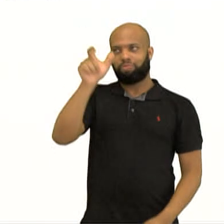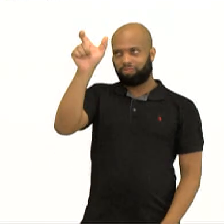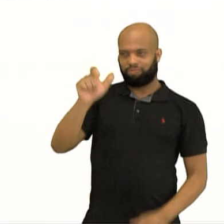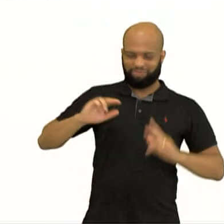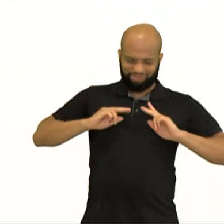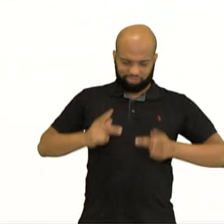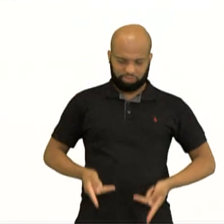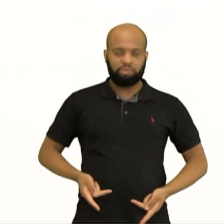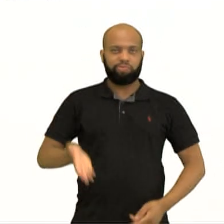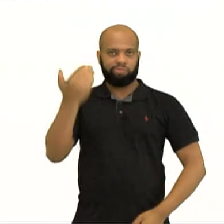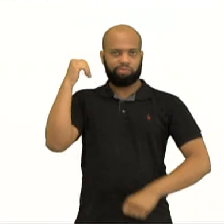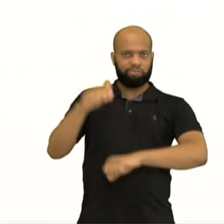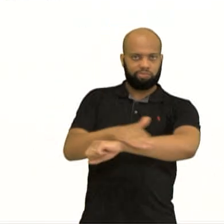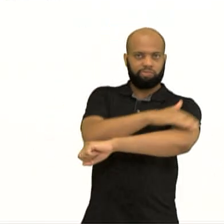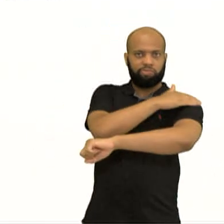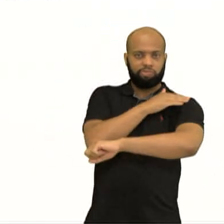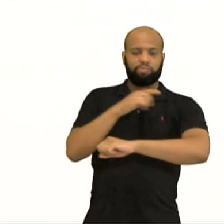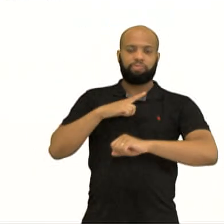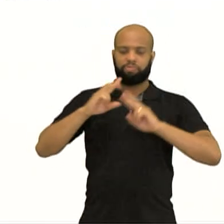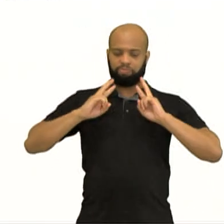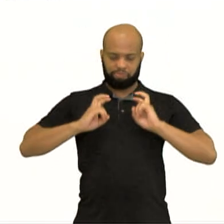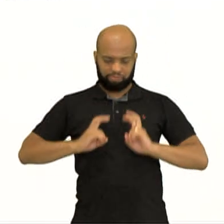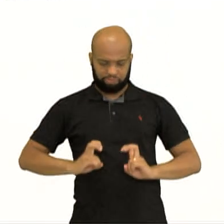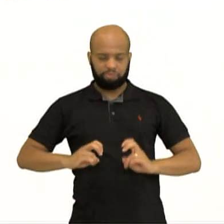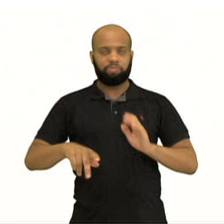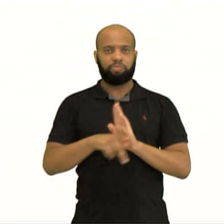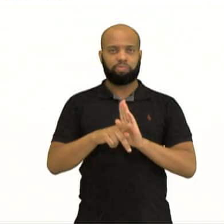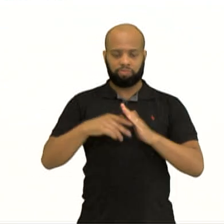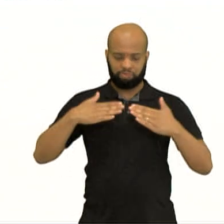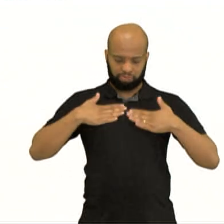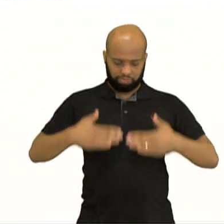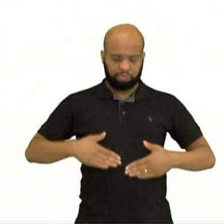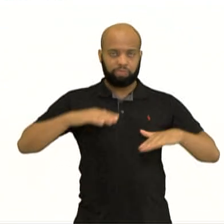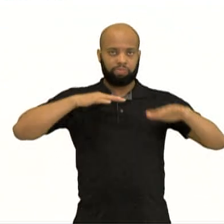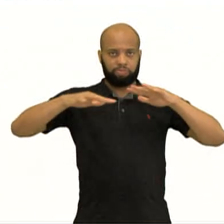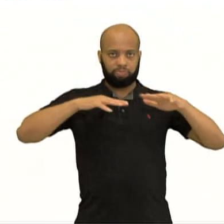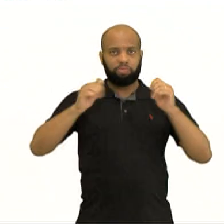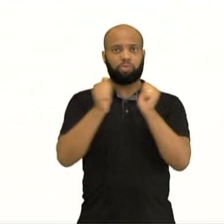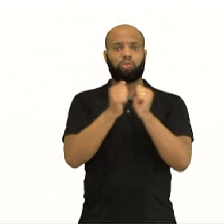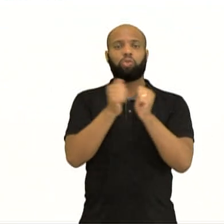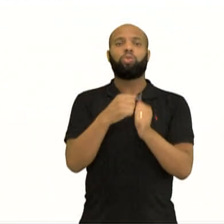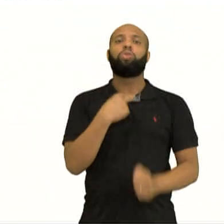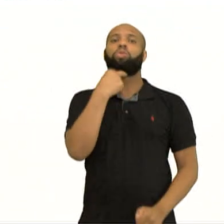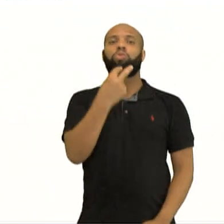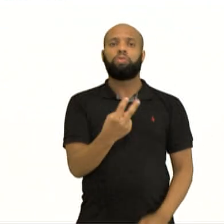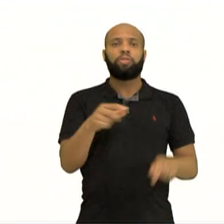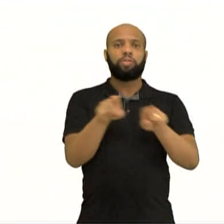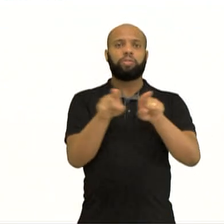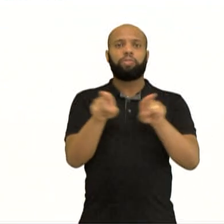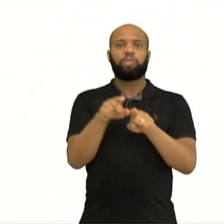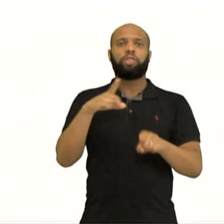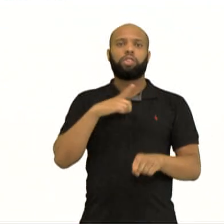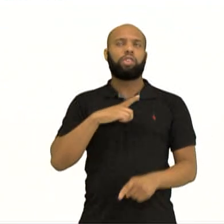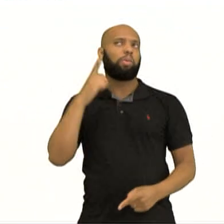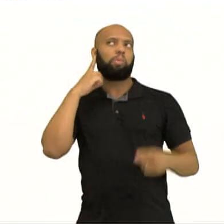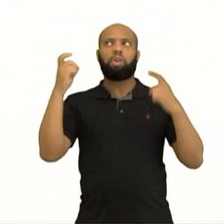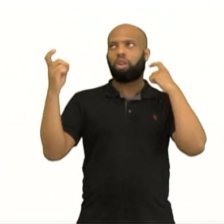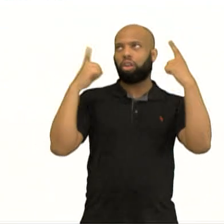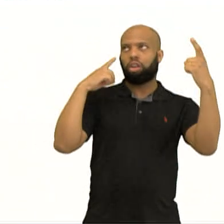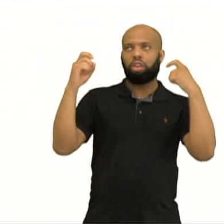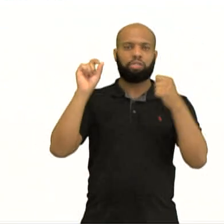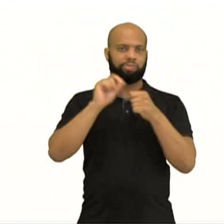o som através dos movimentos do corpo, juntamente com a voz e os sons que, a partir dela,